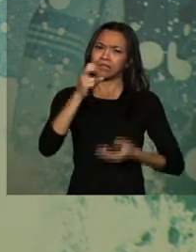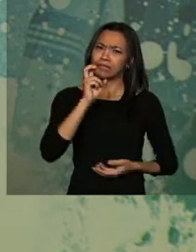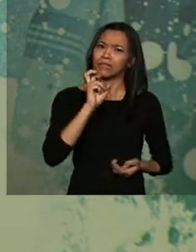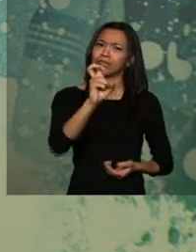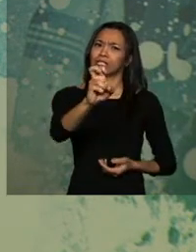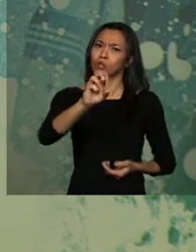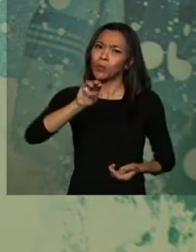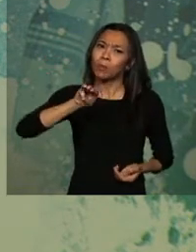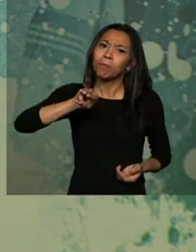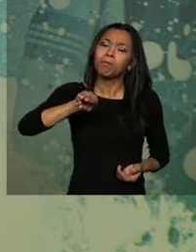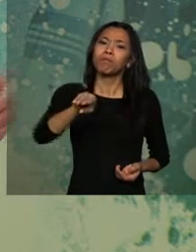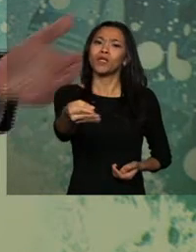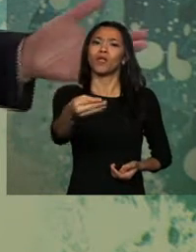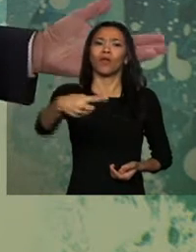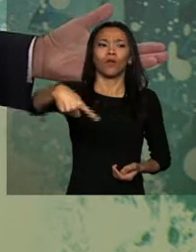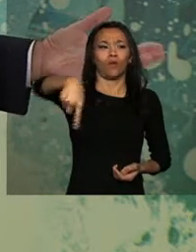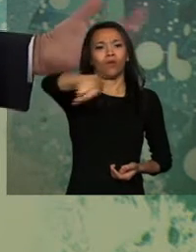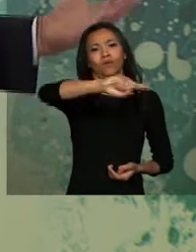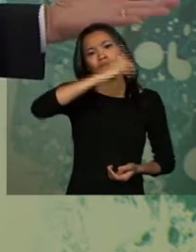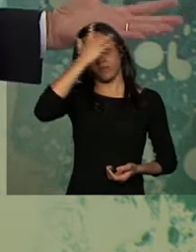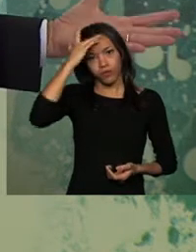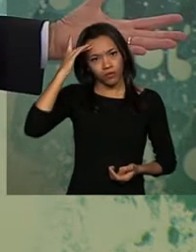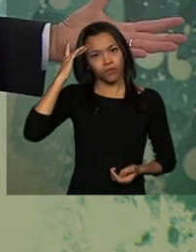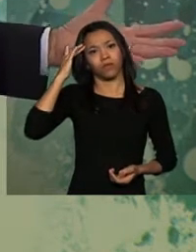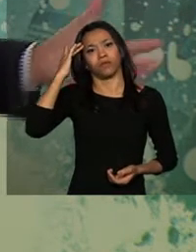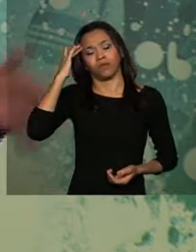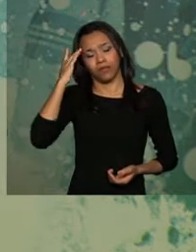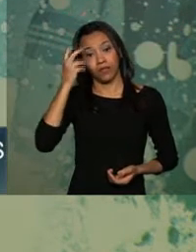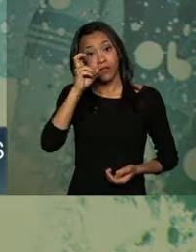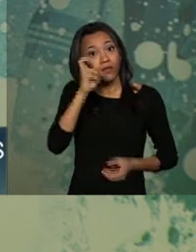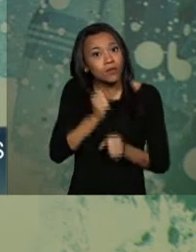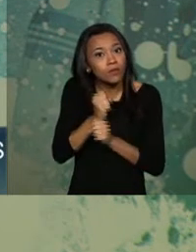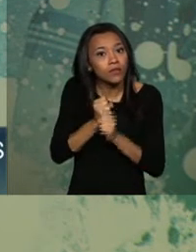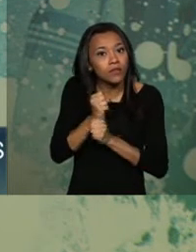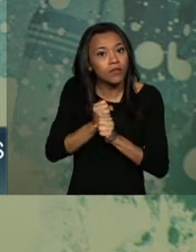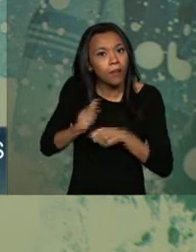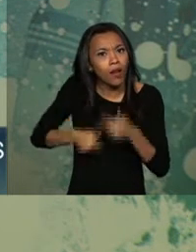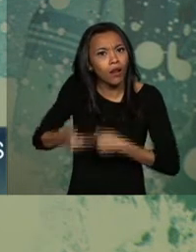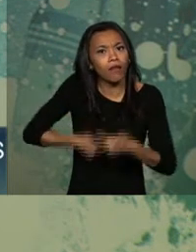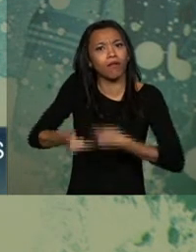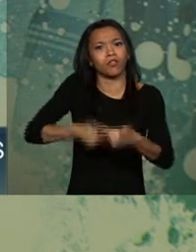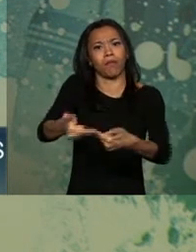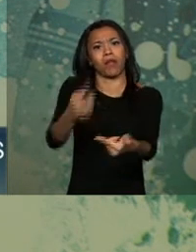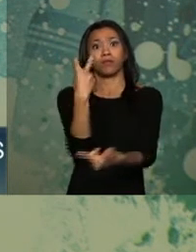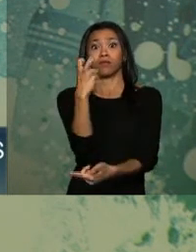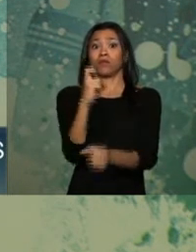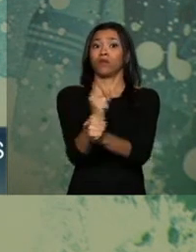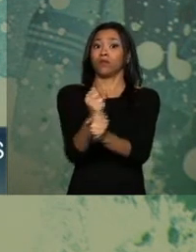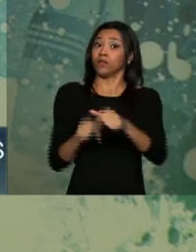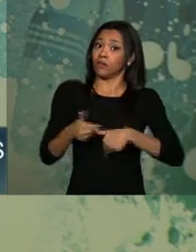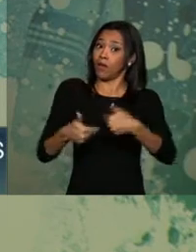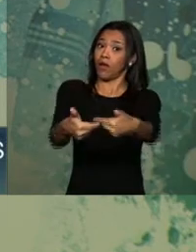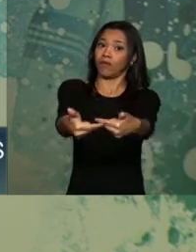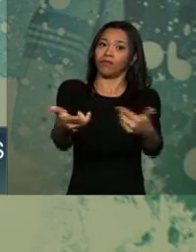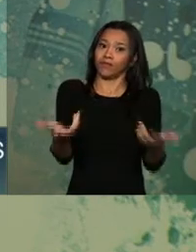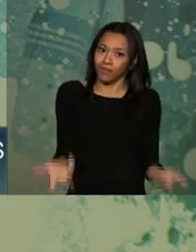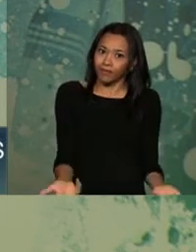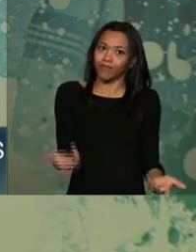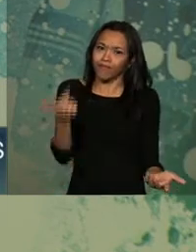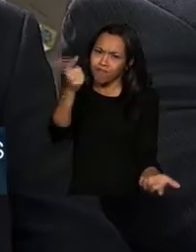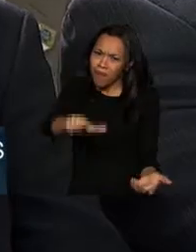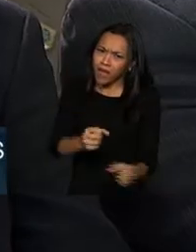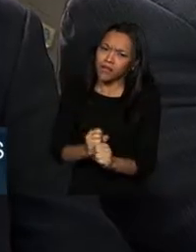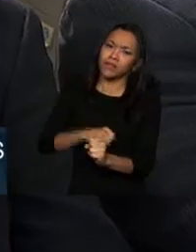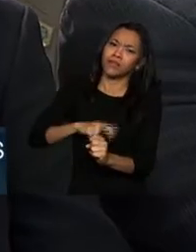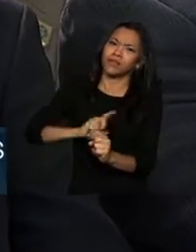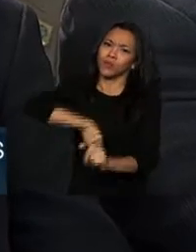5 milhões, praticamente, em 5 anos de trabalho. E aí, Pimentel, vamos para mais 5,